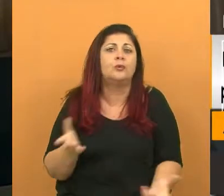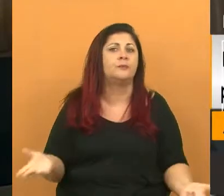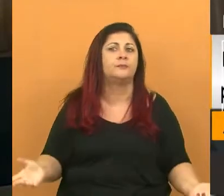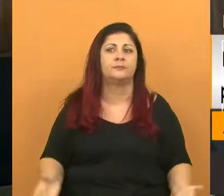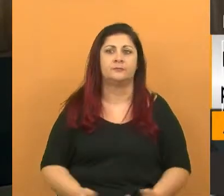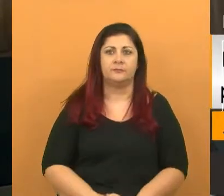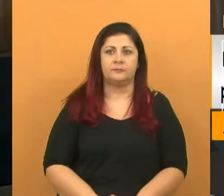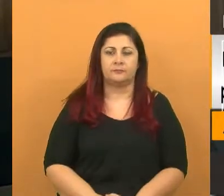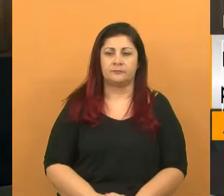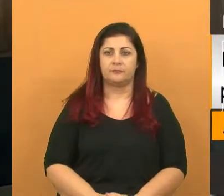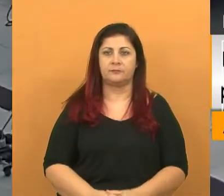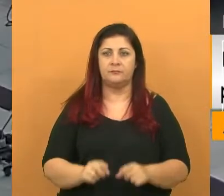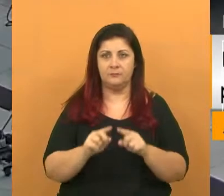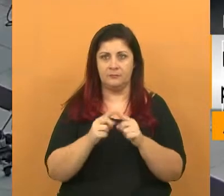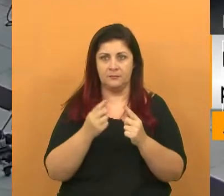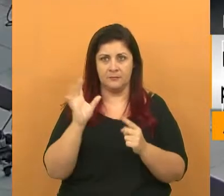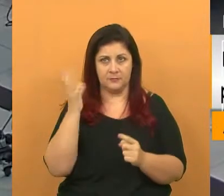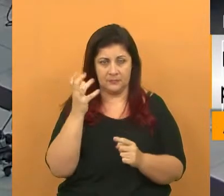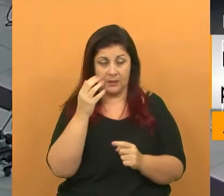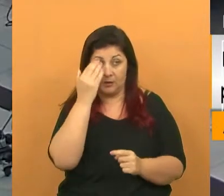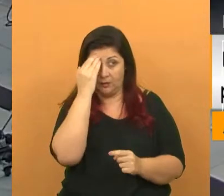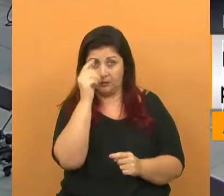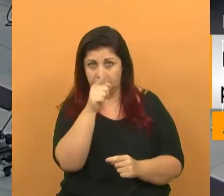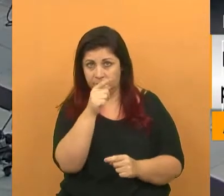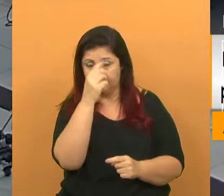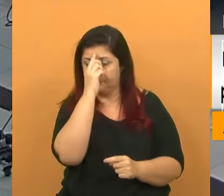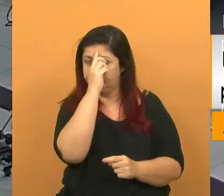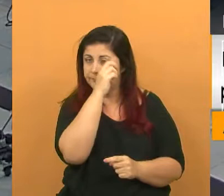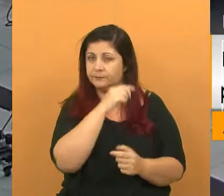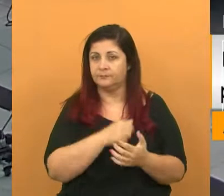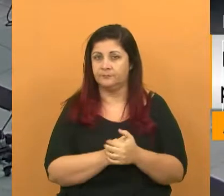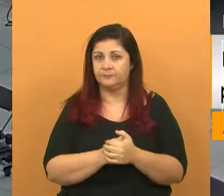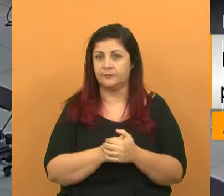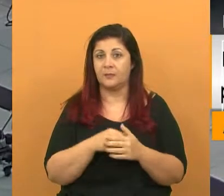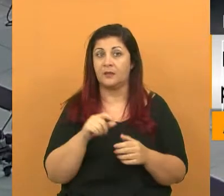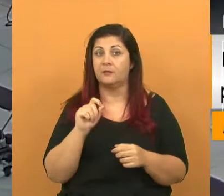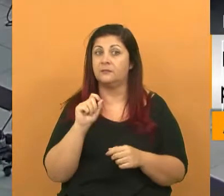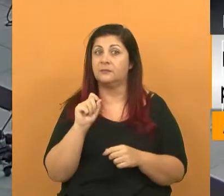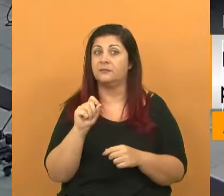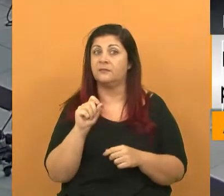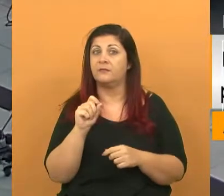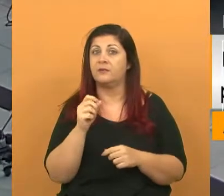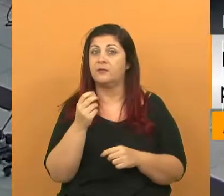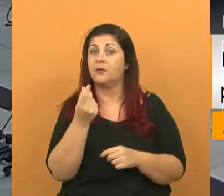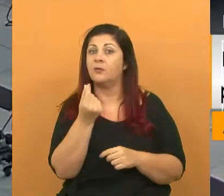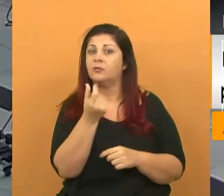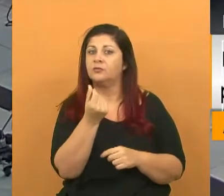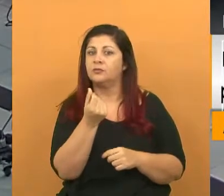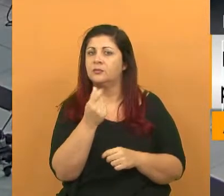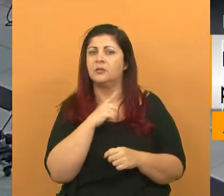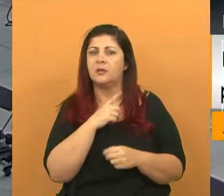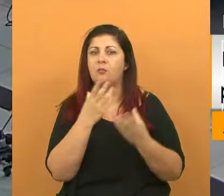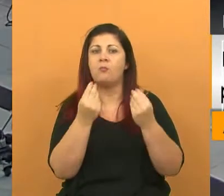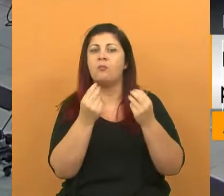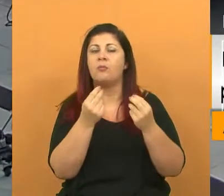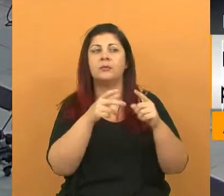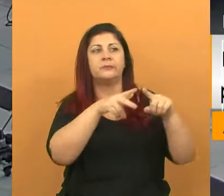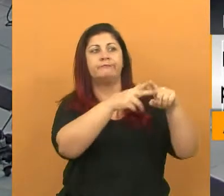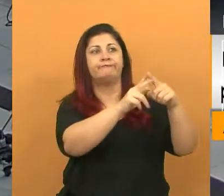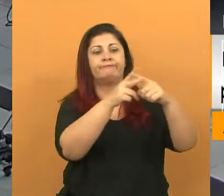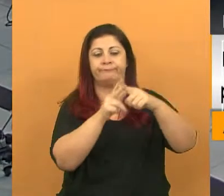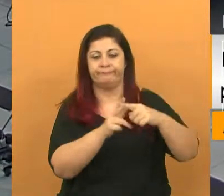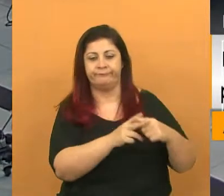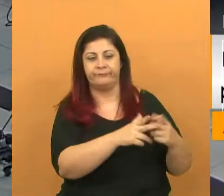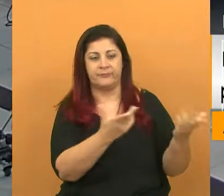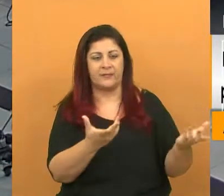Mas acontece, vereador, eu entendo o seguinte, tem que ver o valor da peça e o aparelho, ele tem várias peças, então eu vou montar um